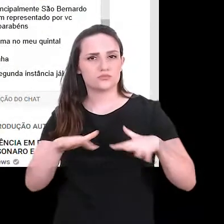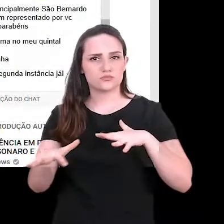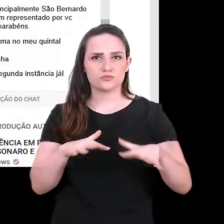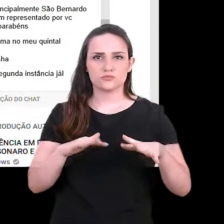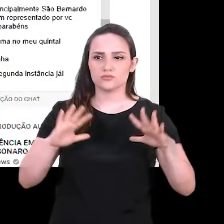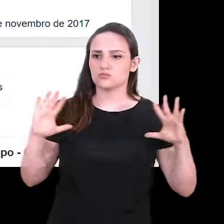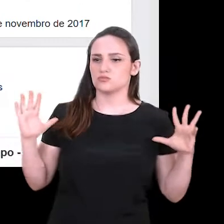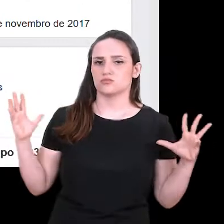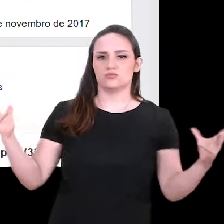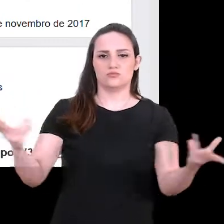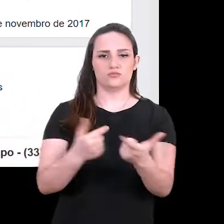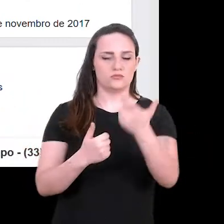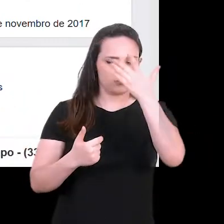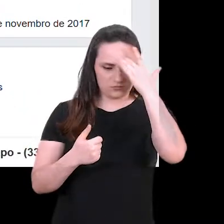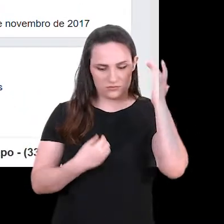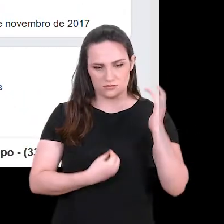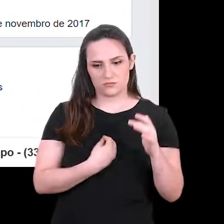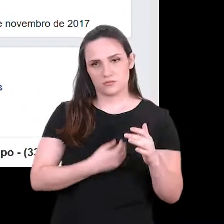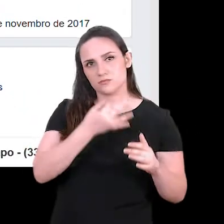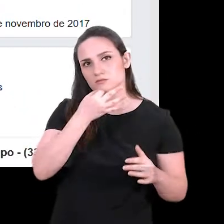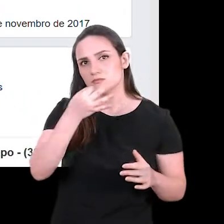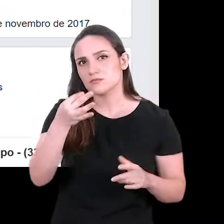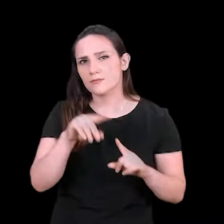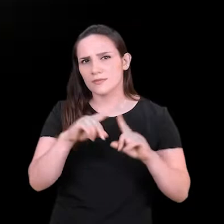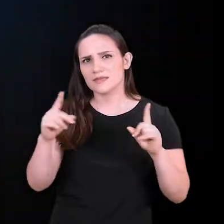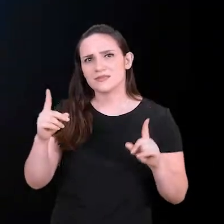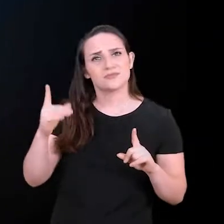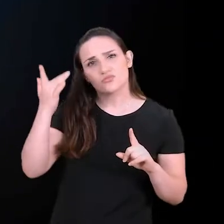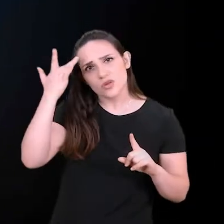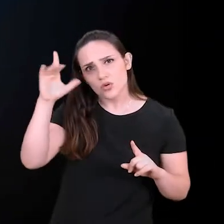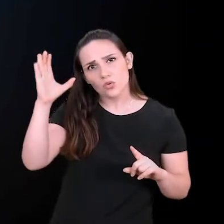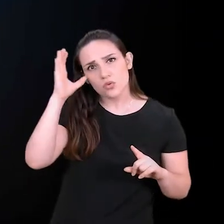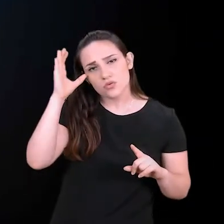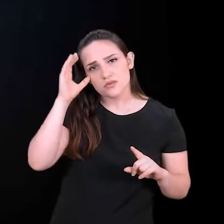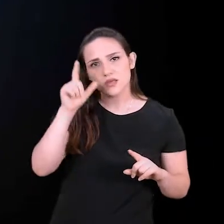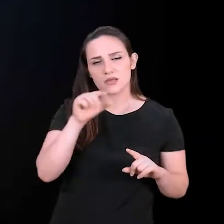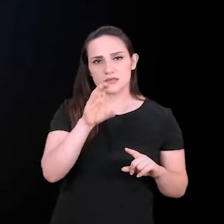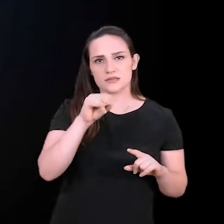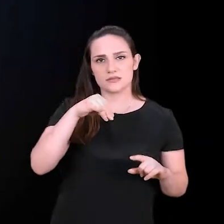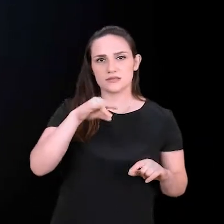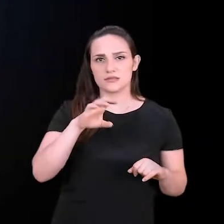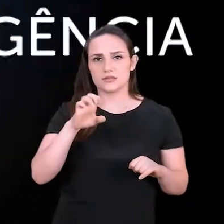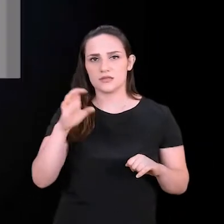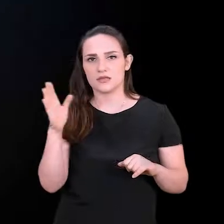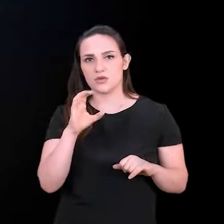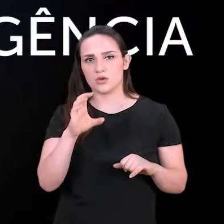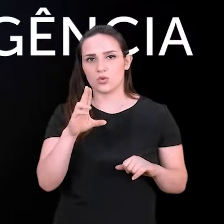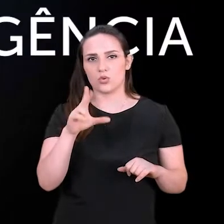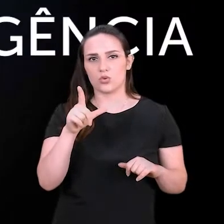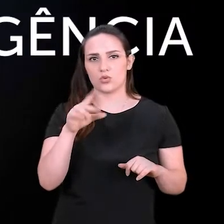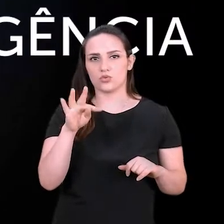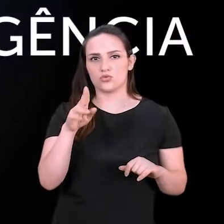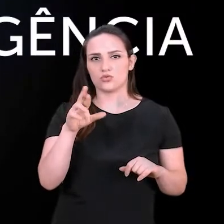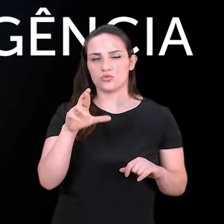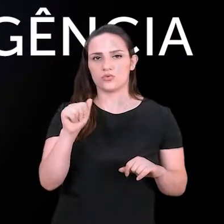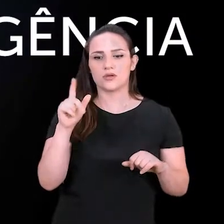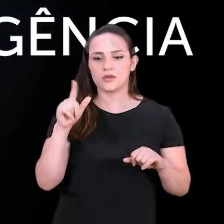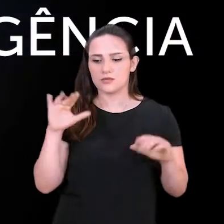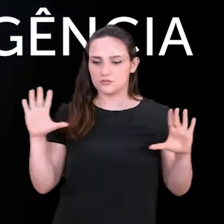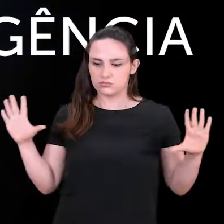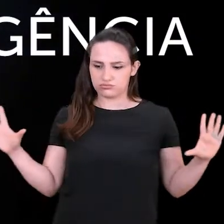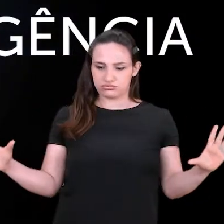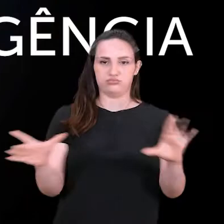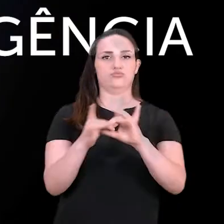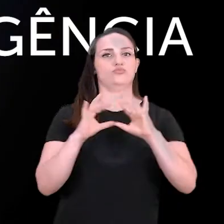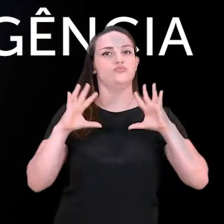um grande movimento global em que todo mundo participa, mas que pouca gente tem ciência. É a cibercultura, que provoca a cultura